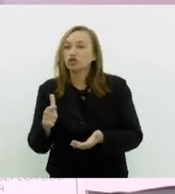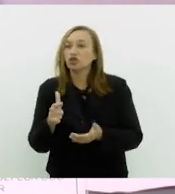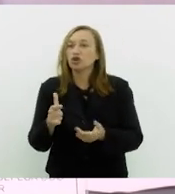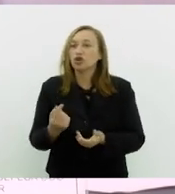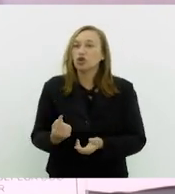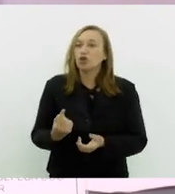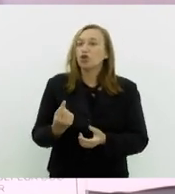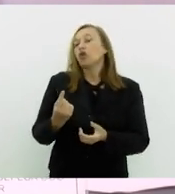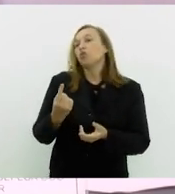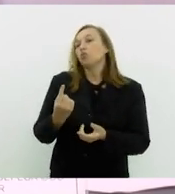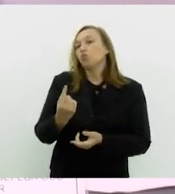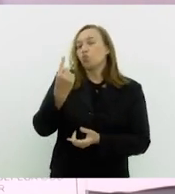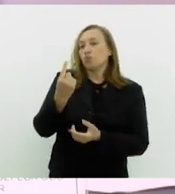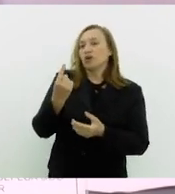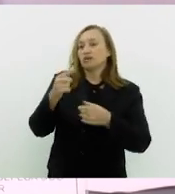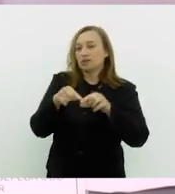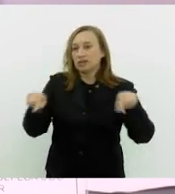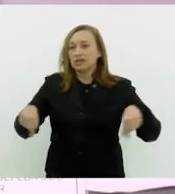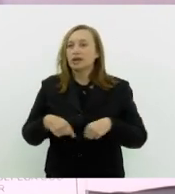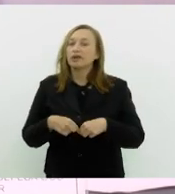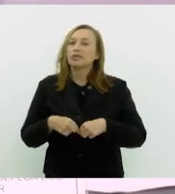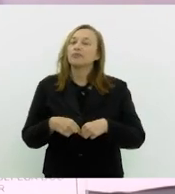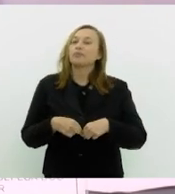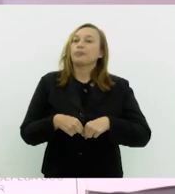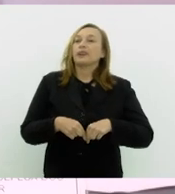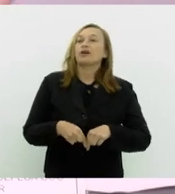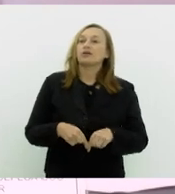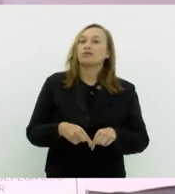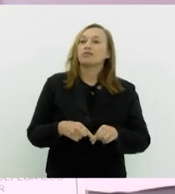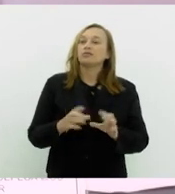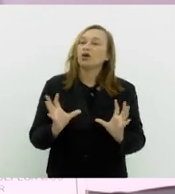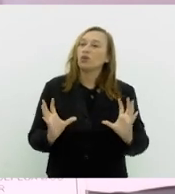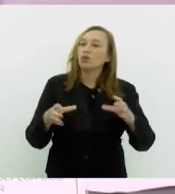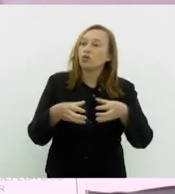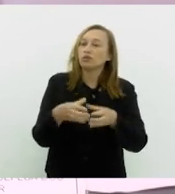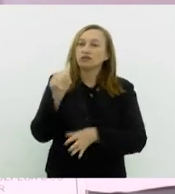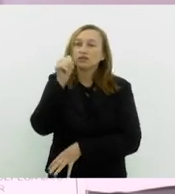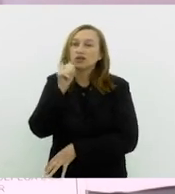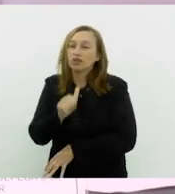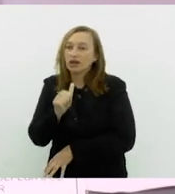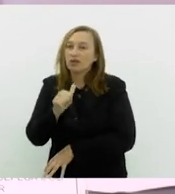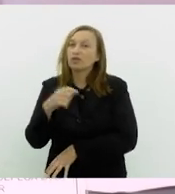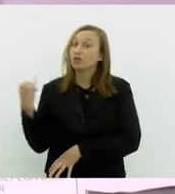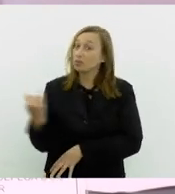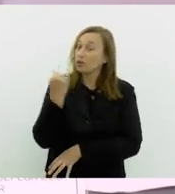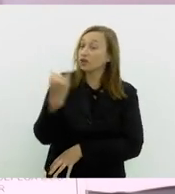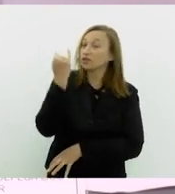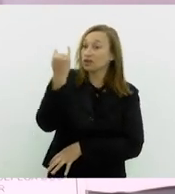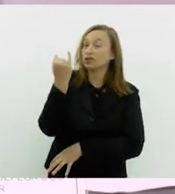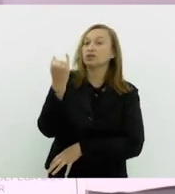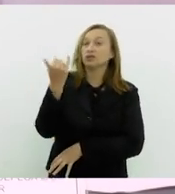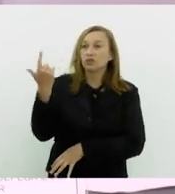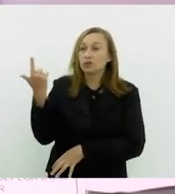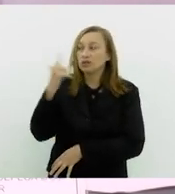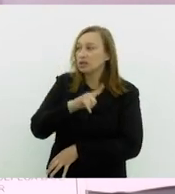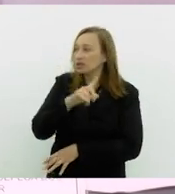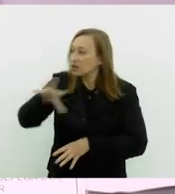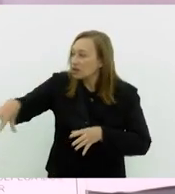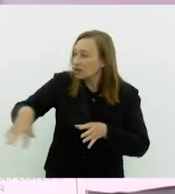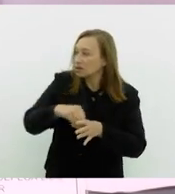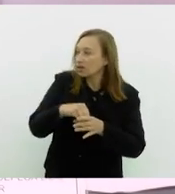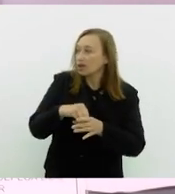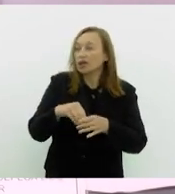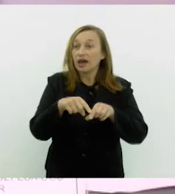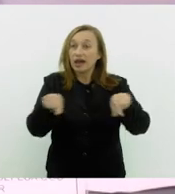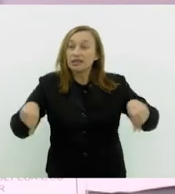sala prevista para a Comissão da Mulher. Então, foi importante a gente conseguir essa sala, e, mais que isso, conseguimos implantar a Sala